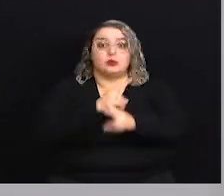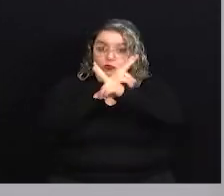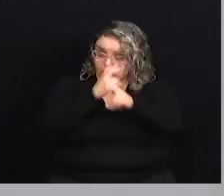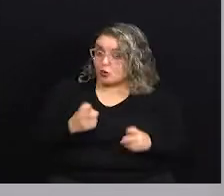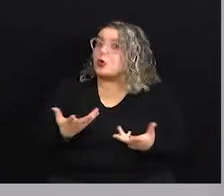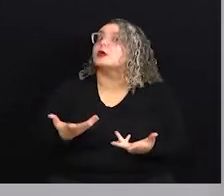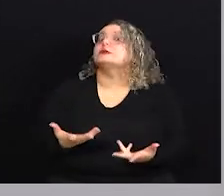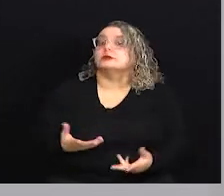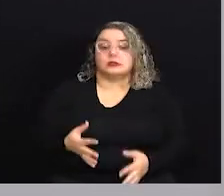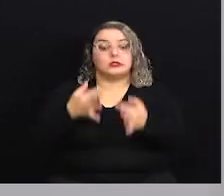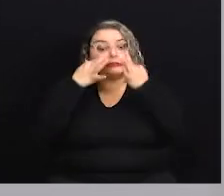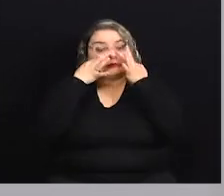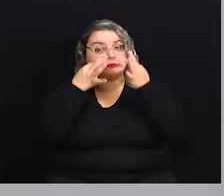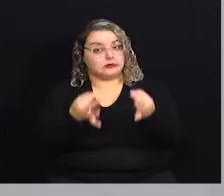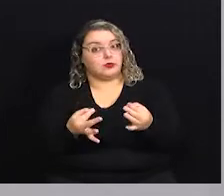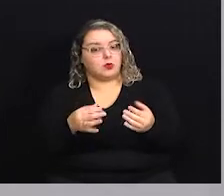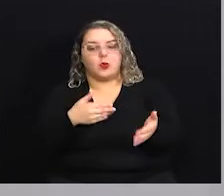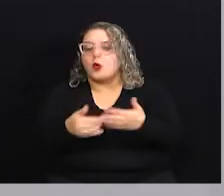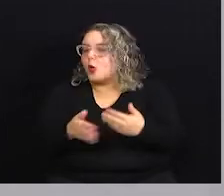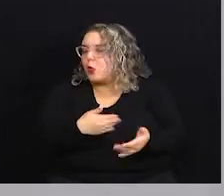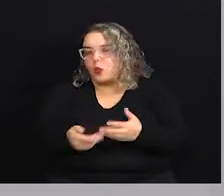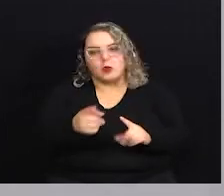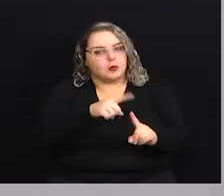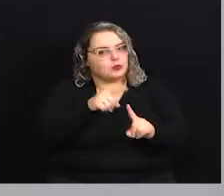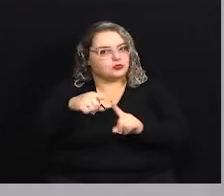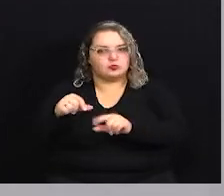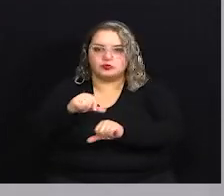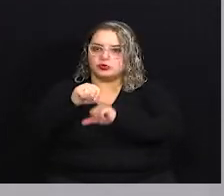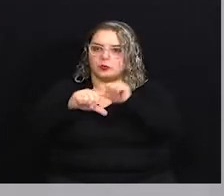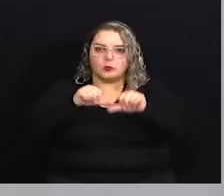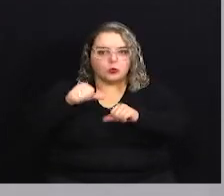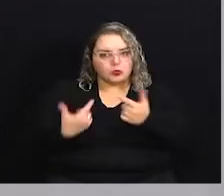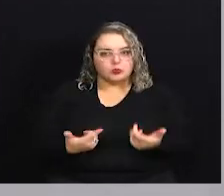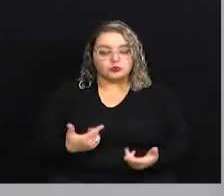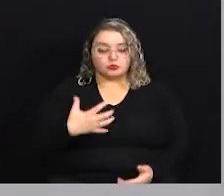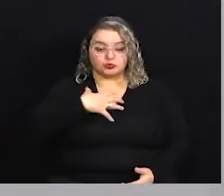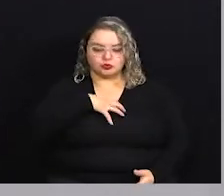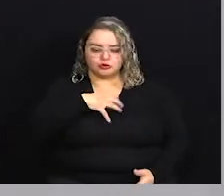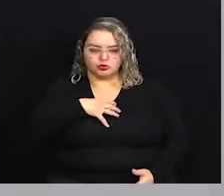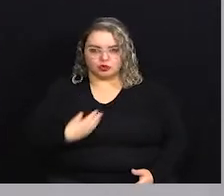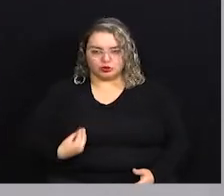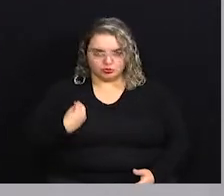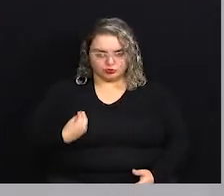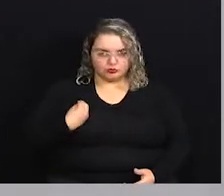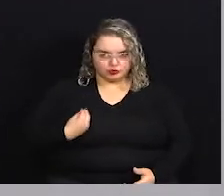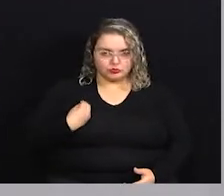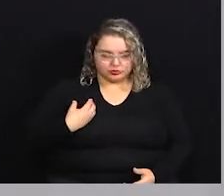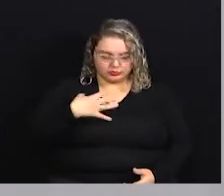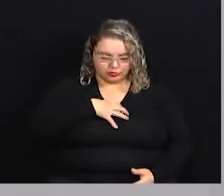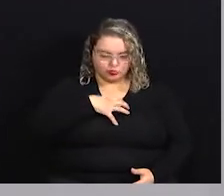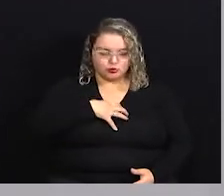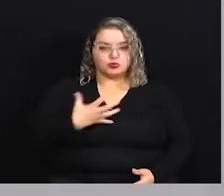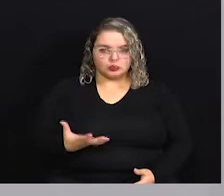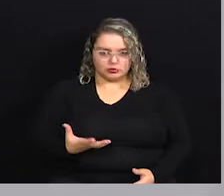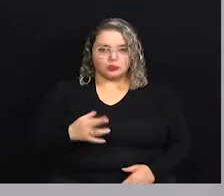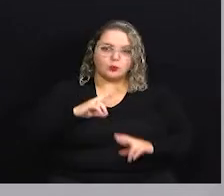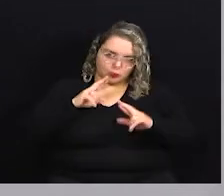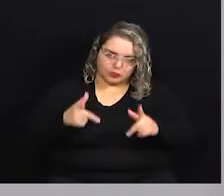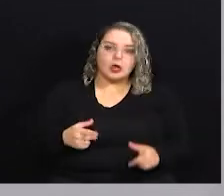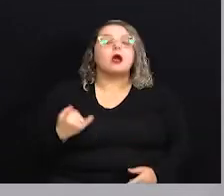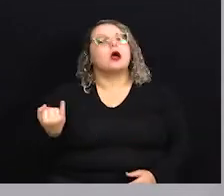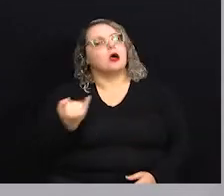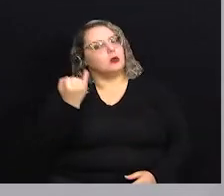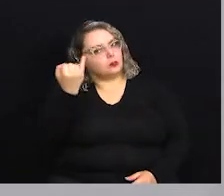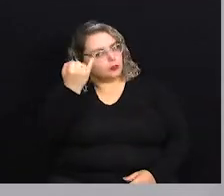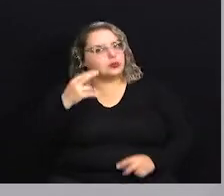substâncias que podem ser tóxicas. Então a gente tem que sempre estar atento a isso. Qualquer tipo de mudança no estilo desse animal, nos